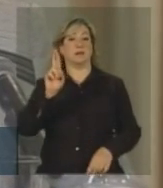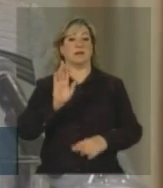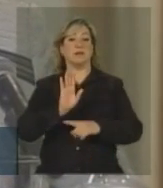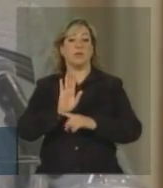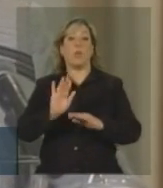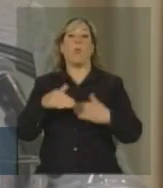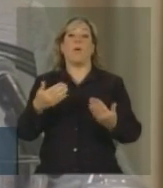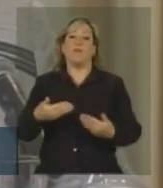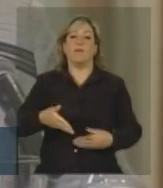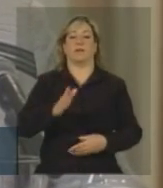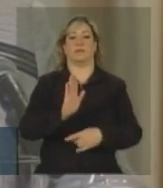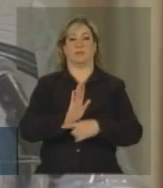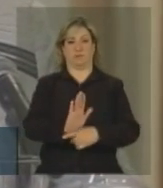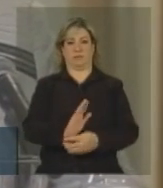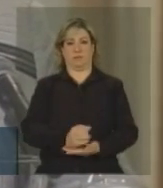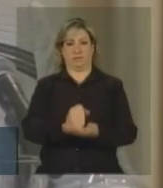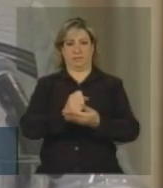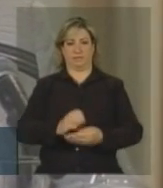proteger.